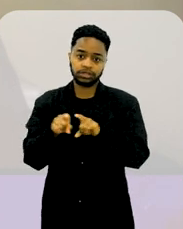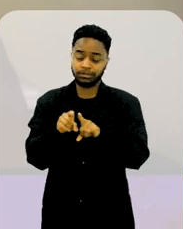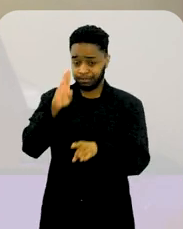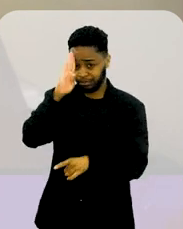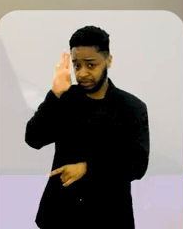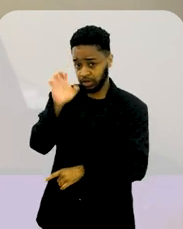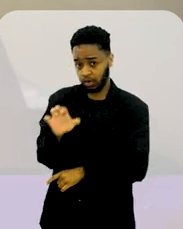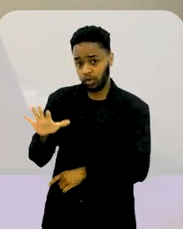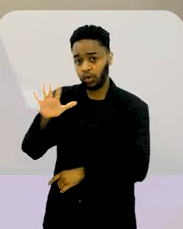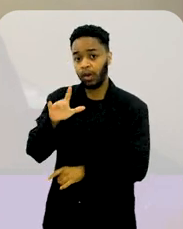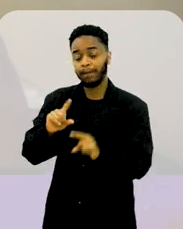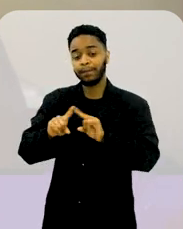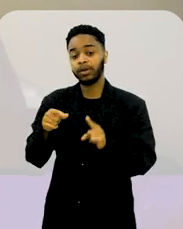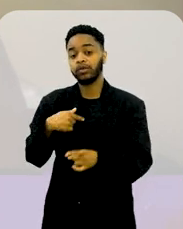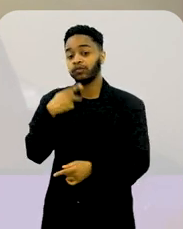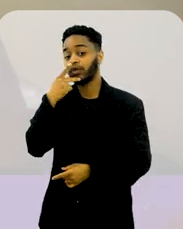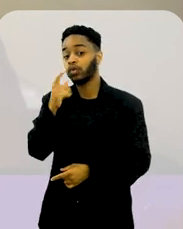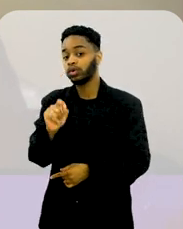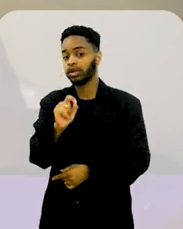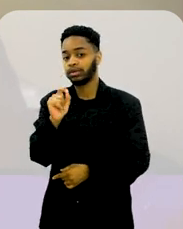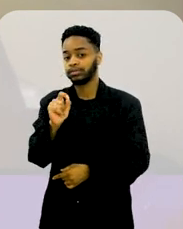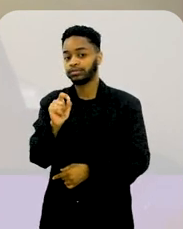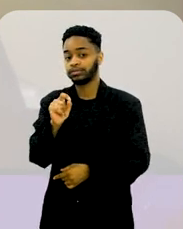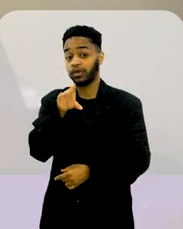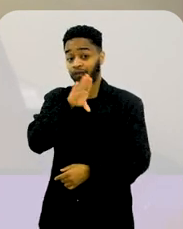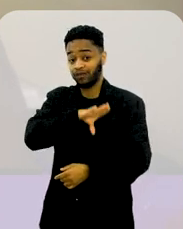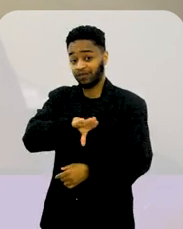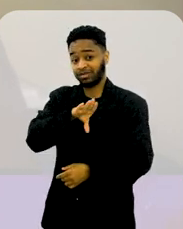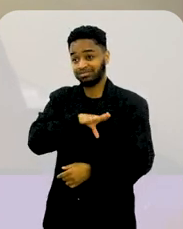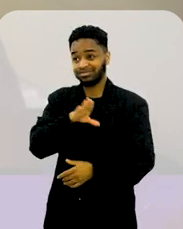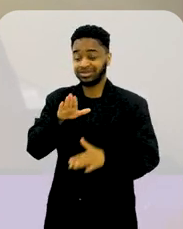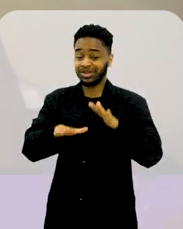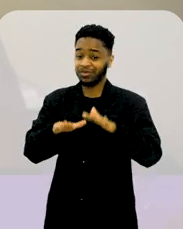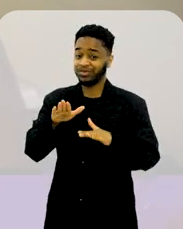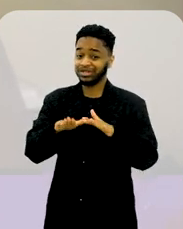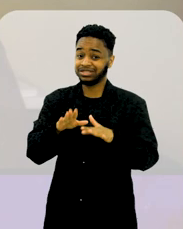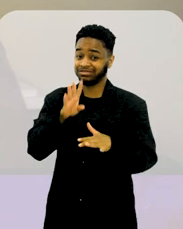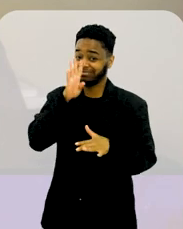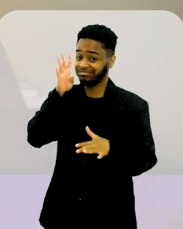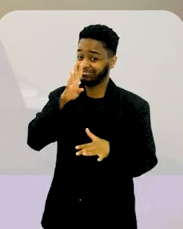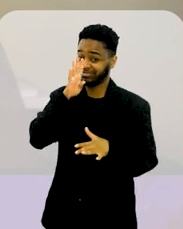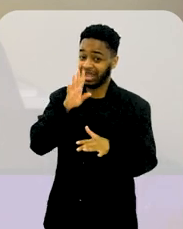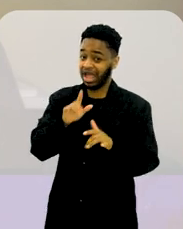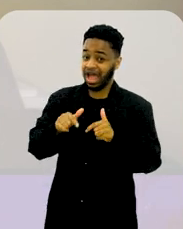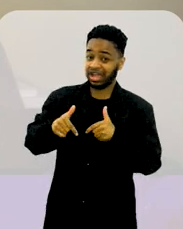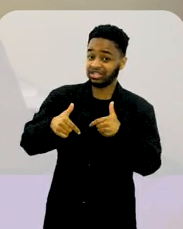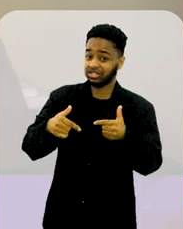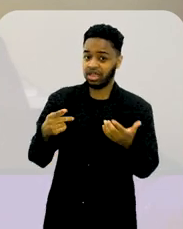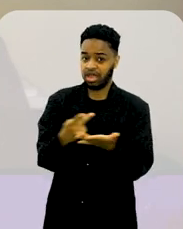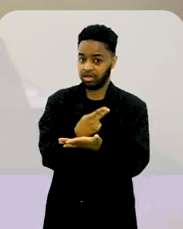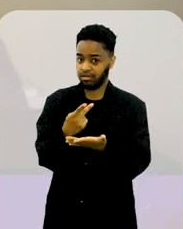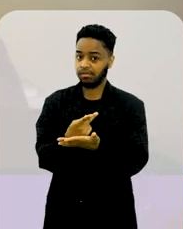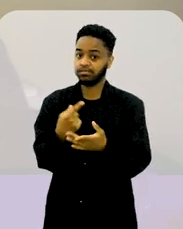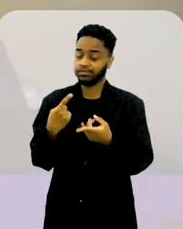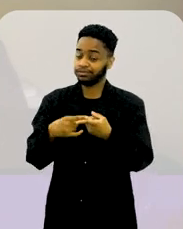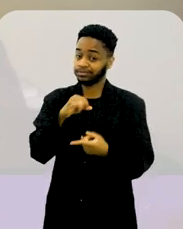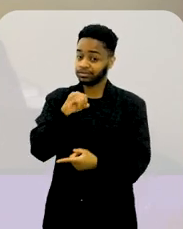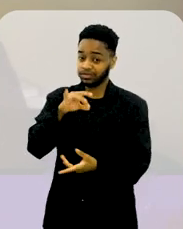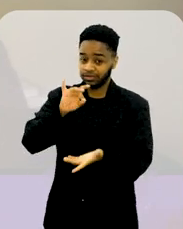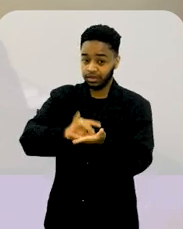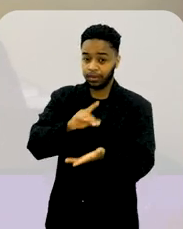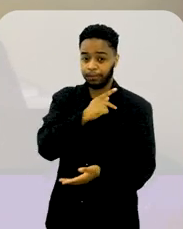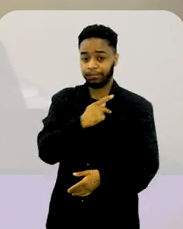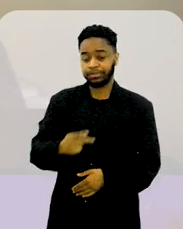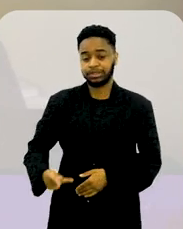principalmente na Europa mas é aquilo que eu falo eh o Vasco da Gama talvez colocou o carro na frente dos Bois eu acho que se o